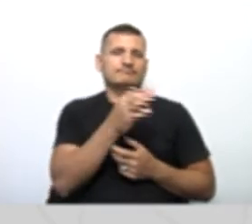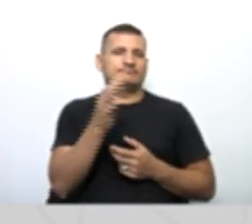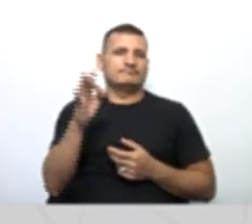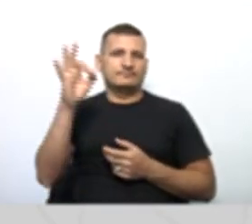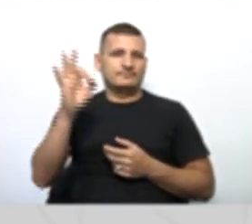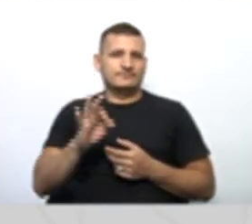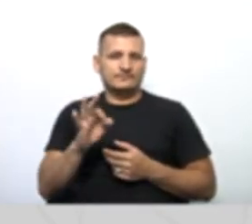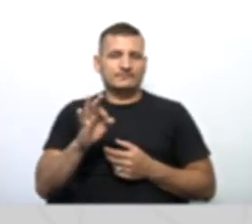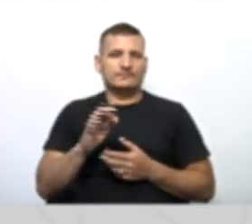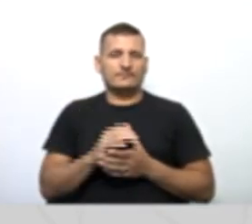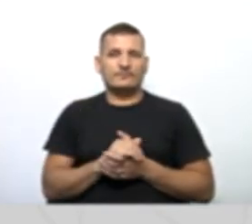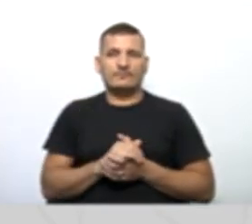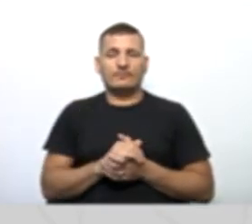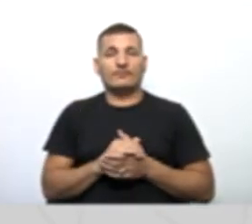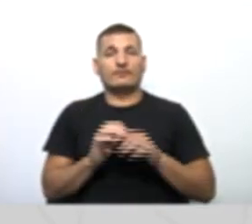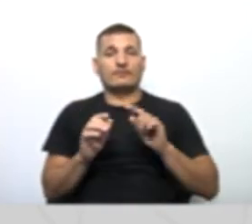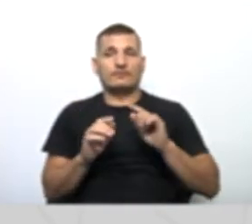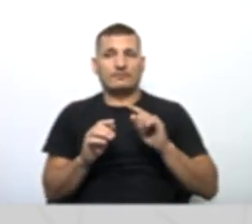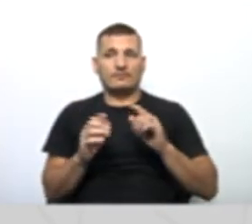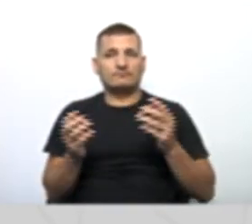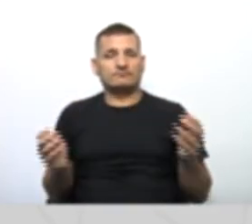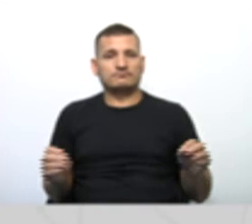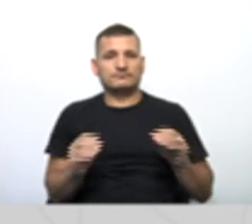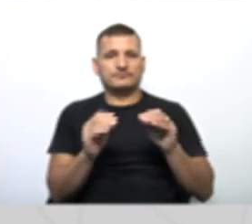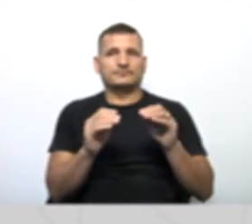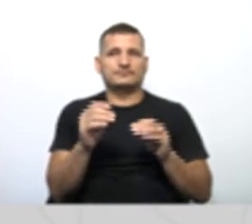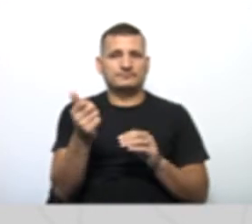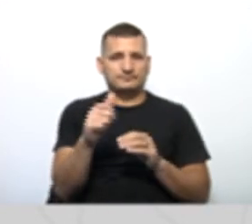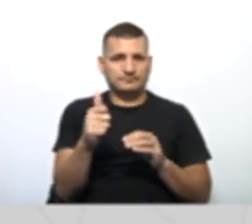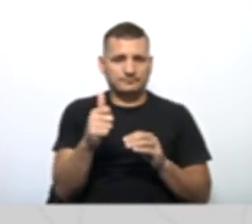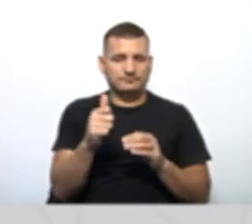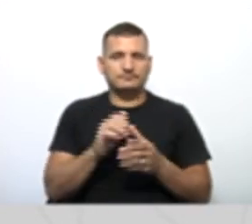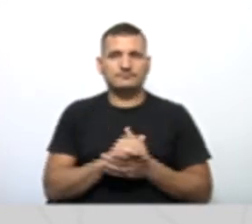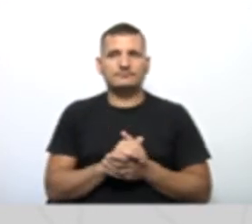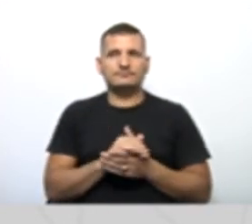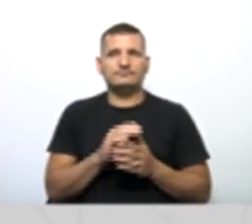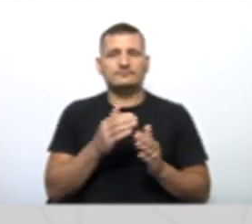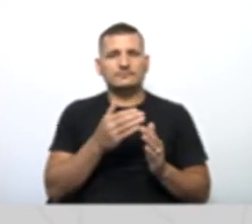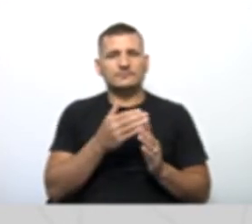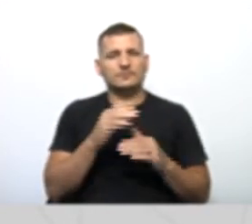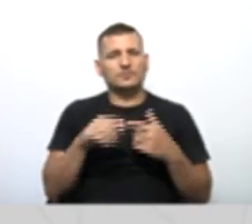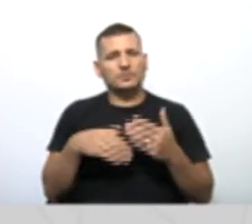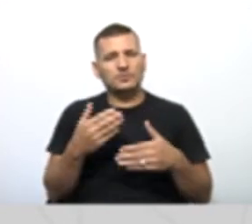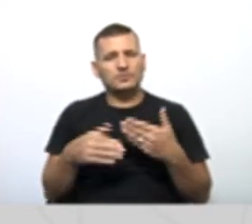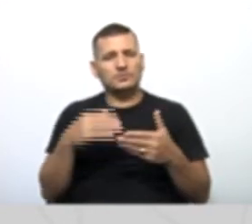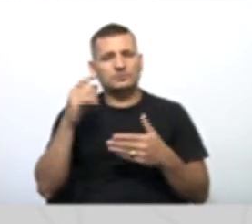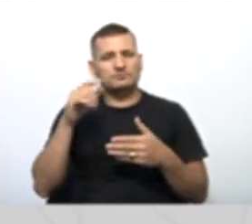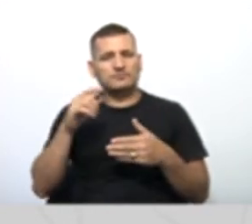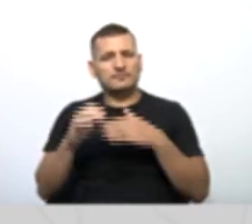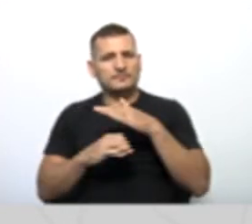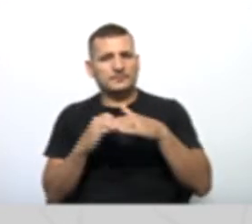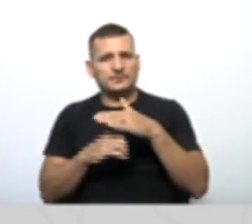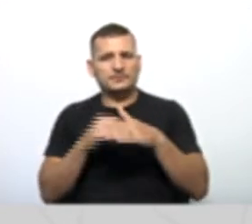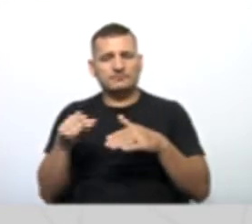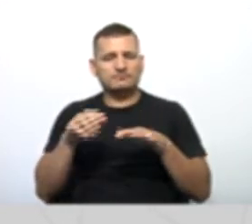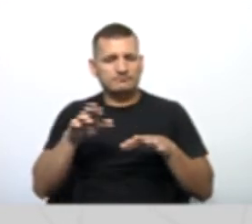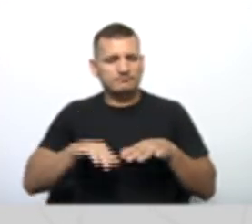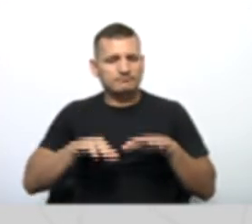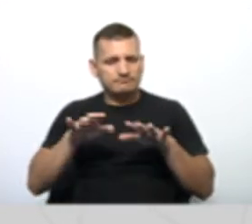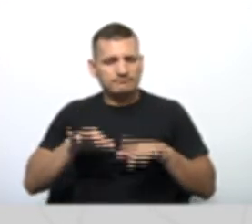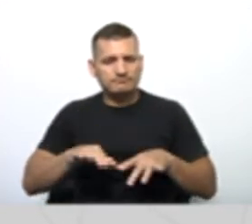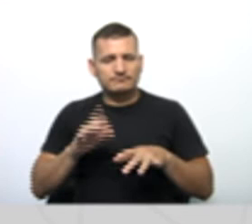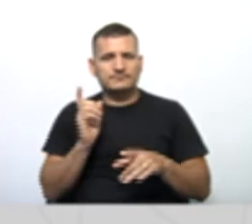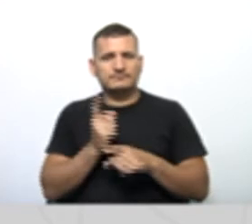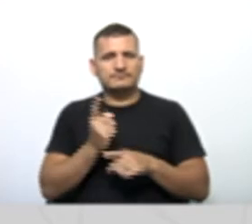E colocou em produção a versão 11. Durante a produção, durante o dia a dia da empresa, identificou-se falhas